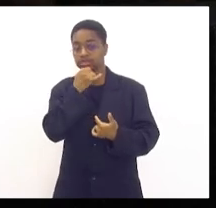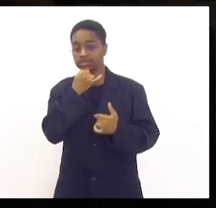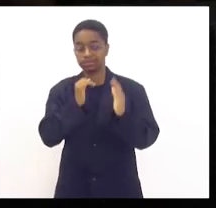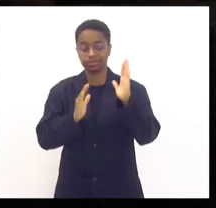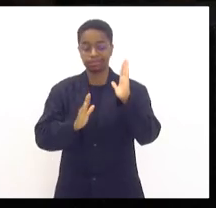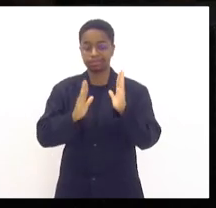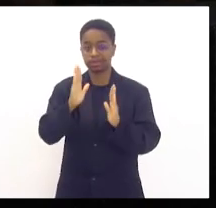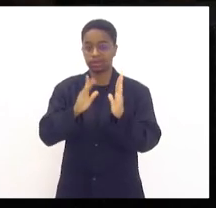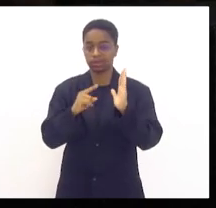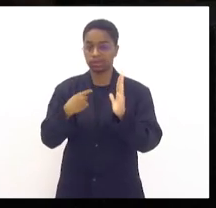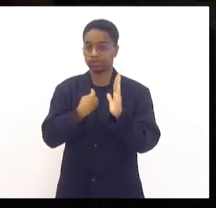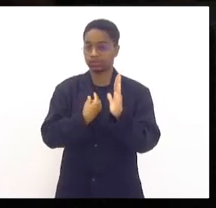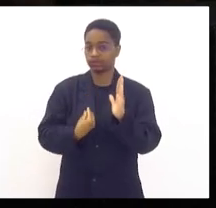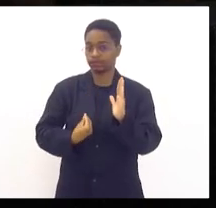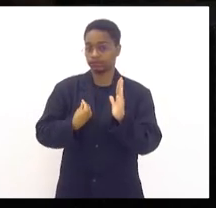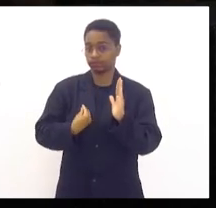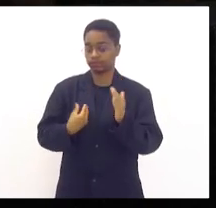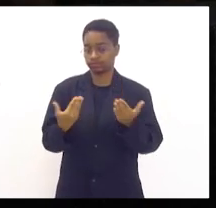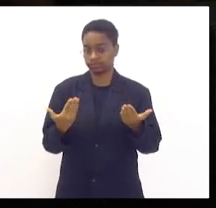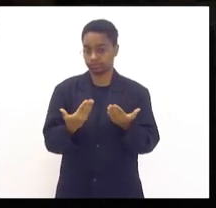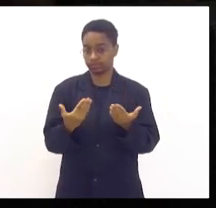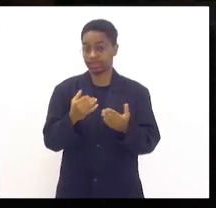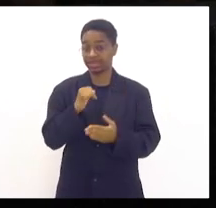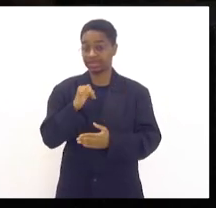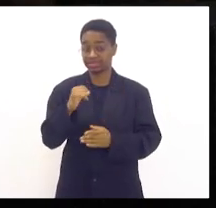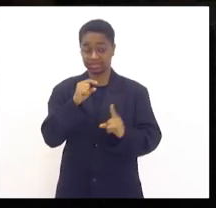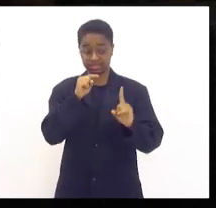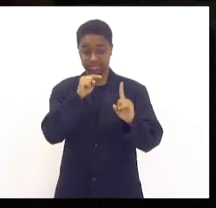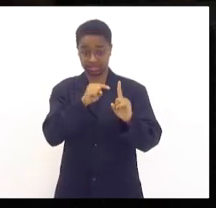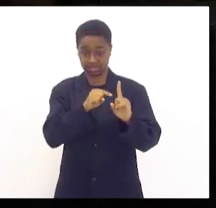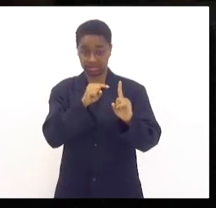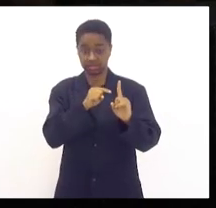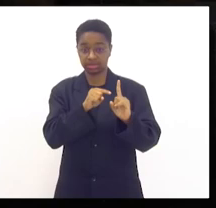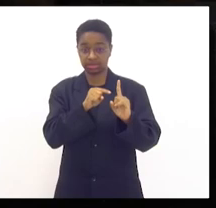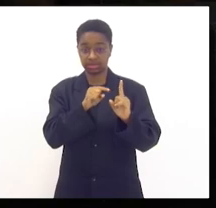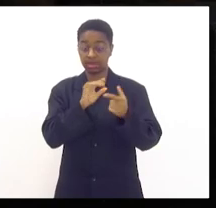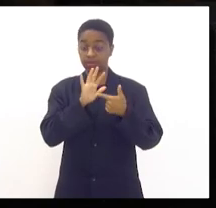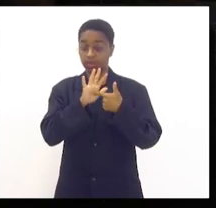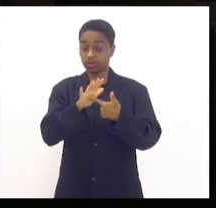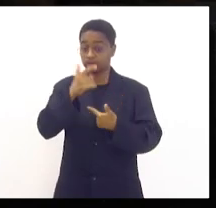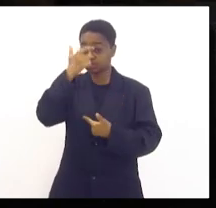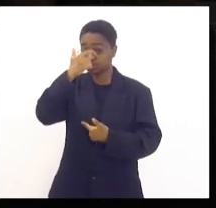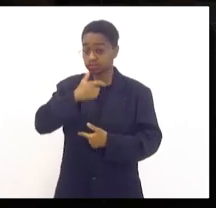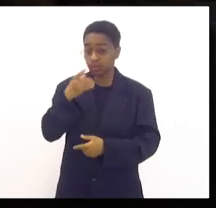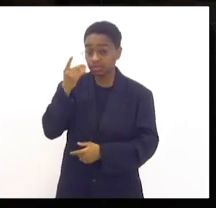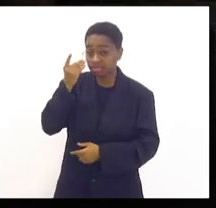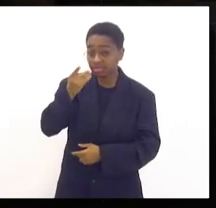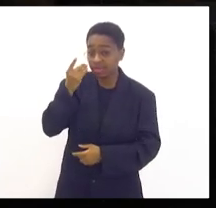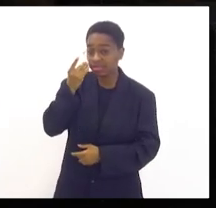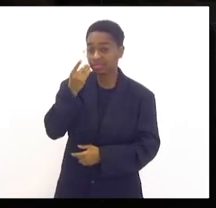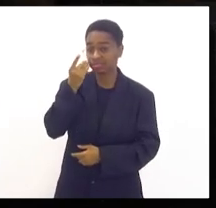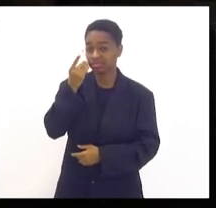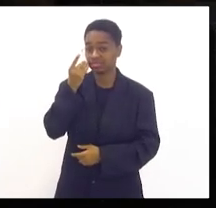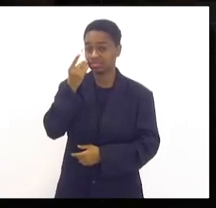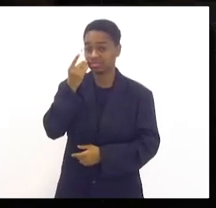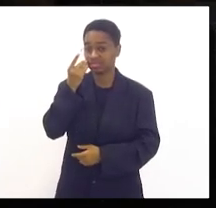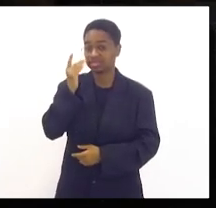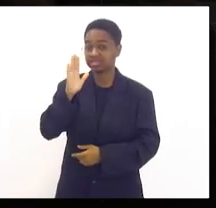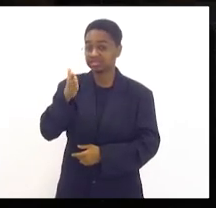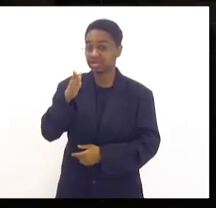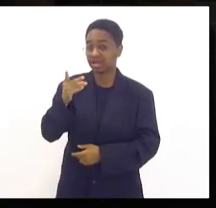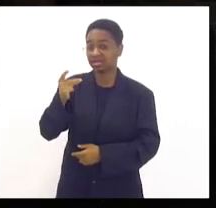vive. Se Vossa Excelência se identifica como uma parlamentar que há